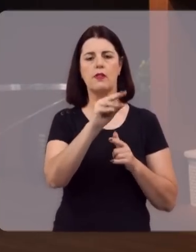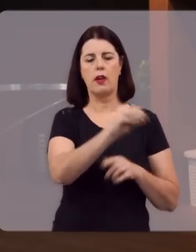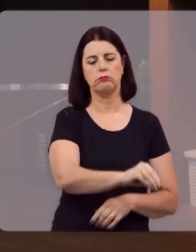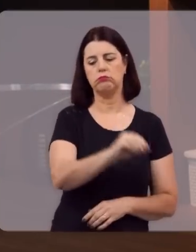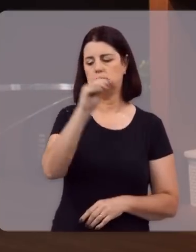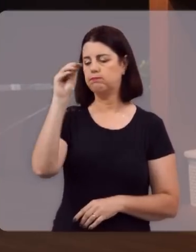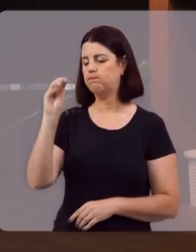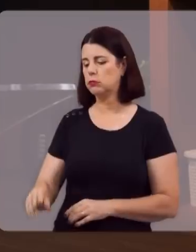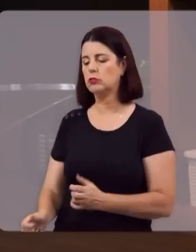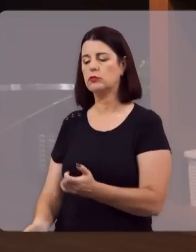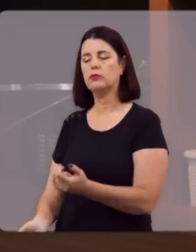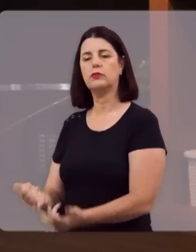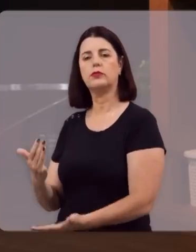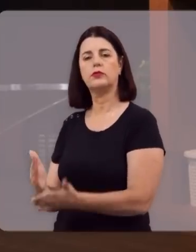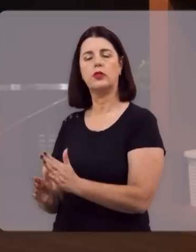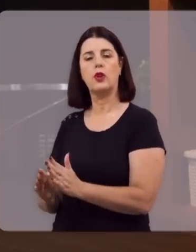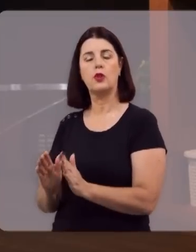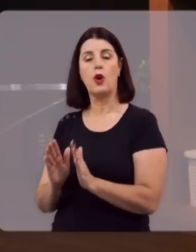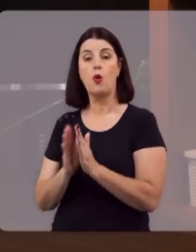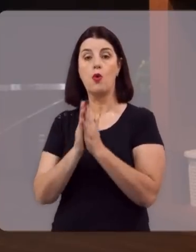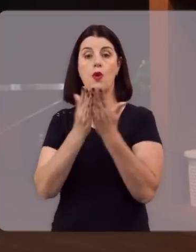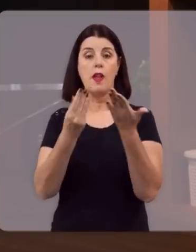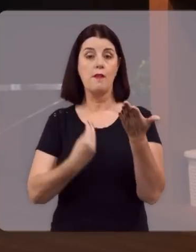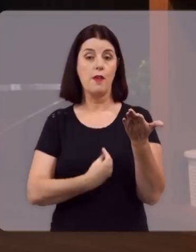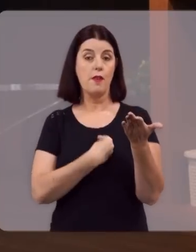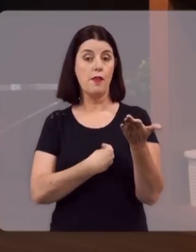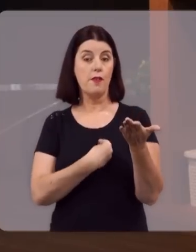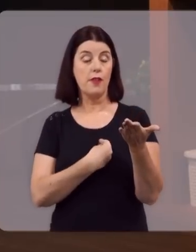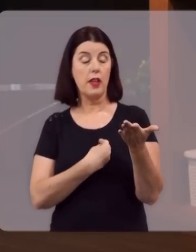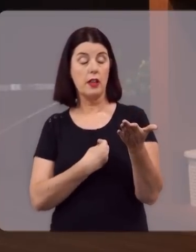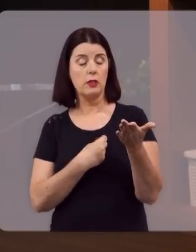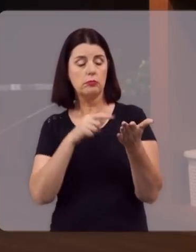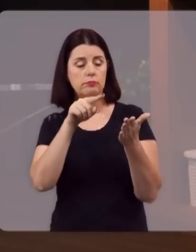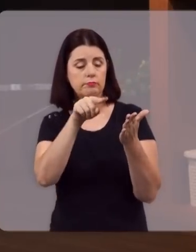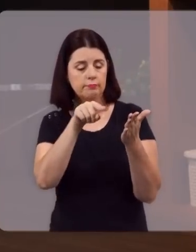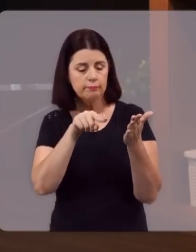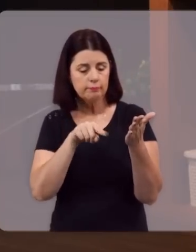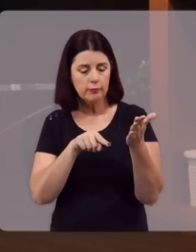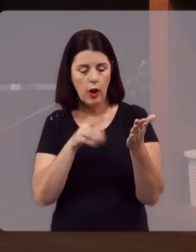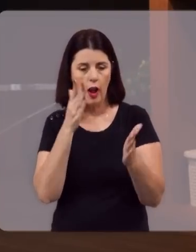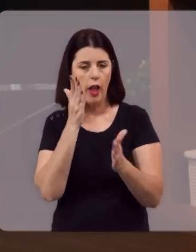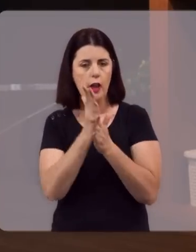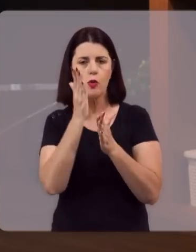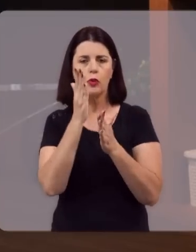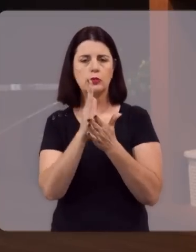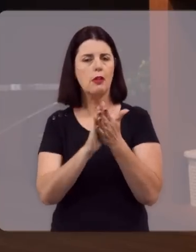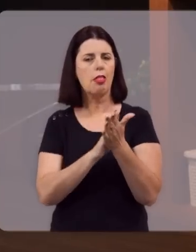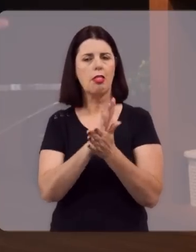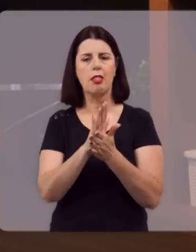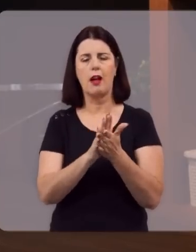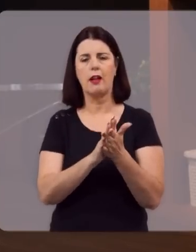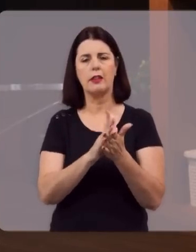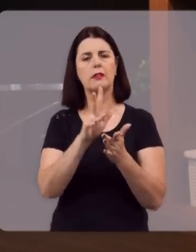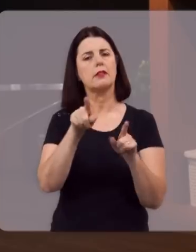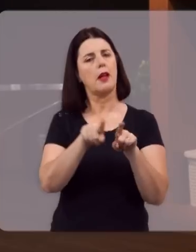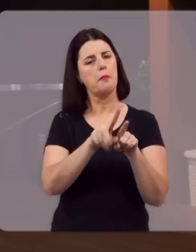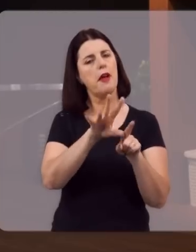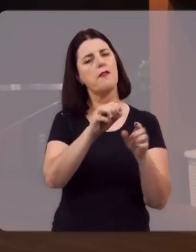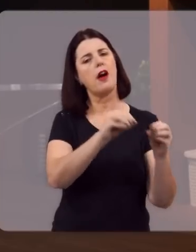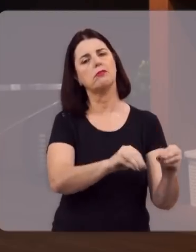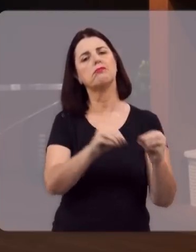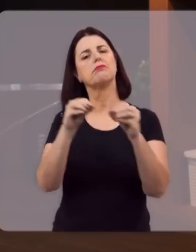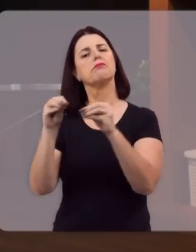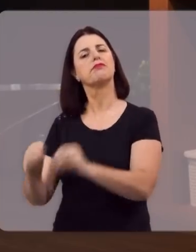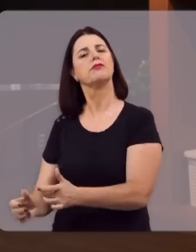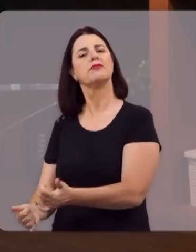mais a Escritura, que o livro da vida vai ser aberto, e se alguém não foi encontrado escrito no livro da vida, também vai ser lançado no lago do